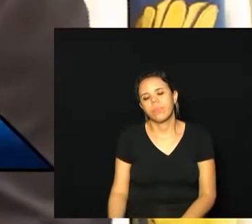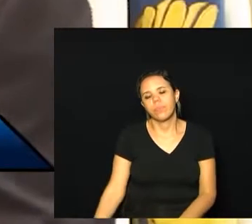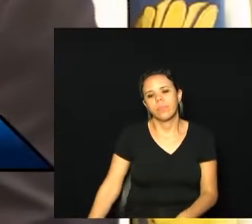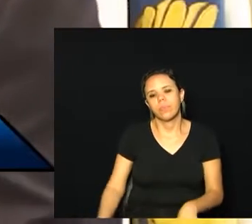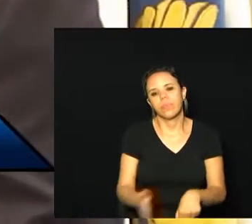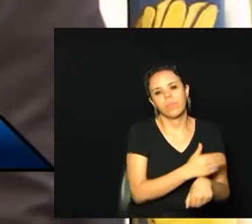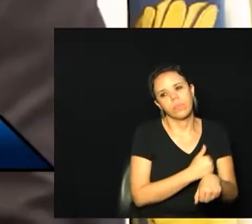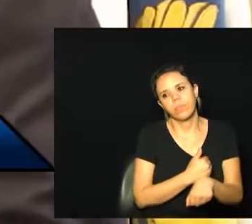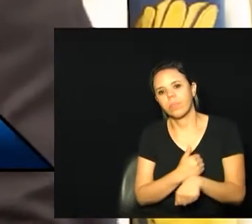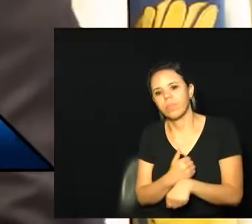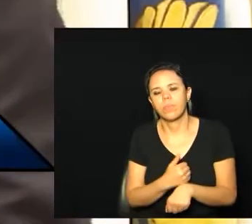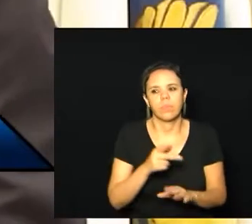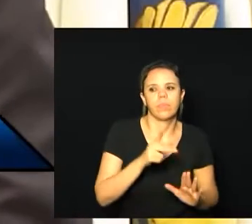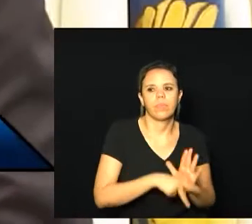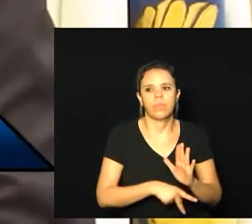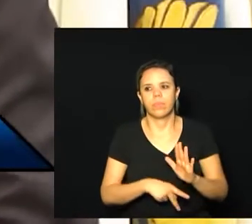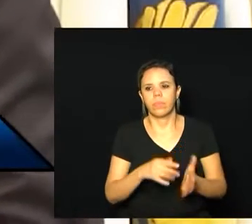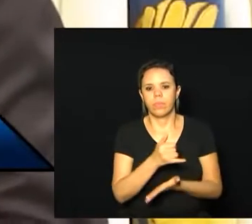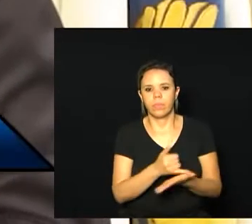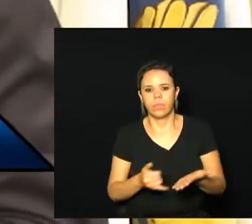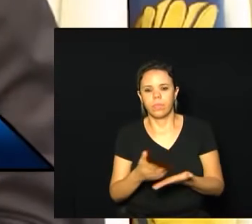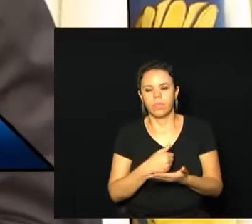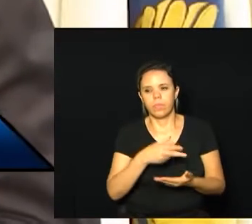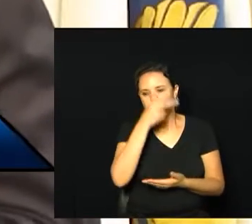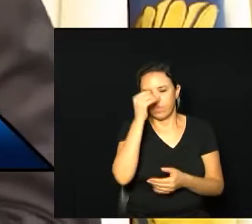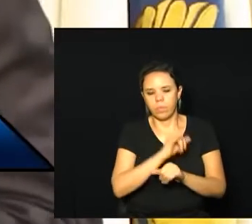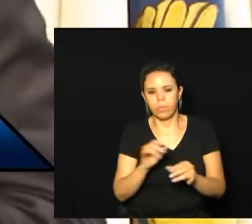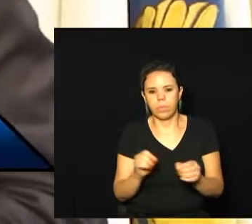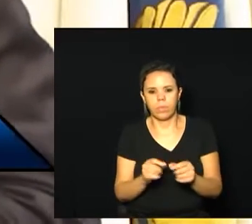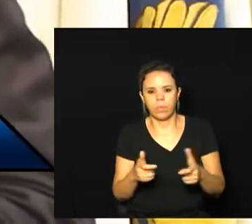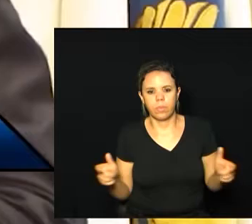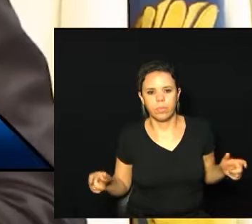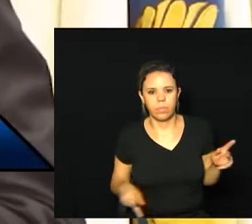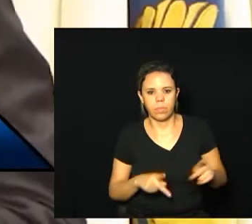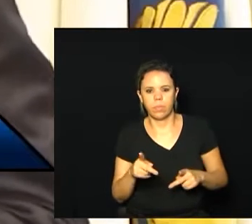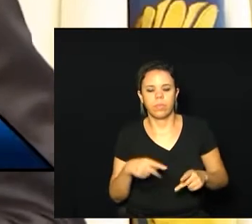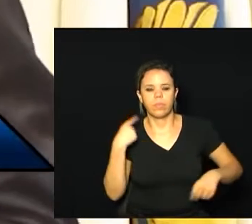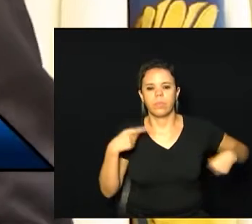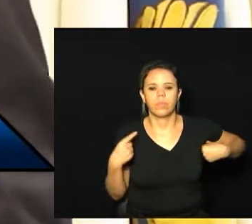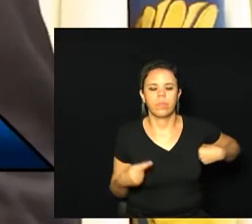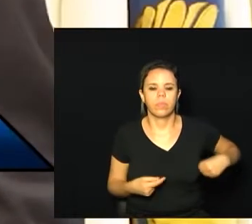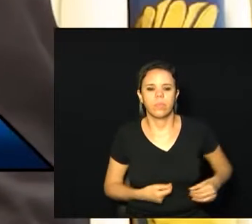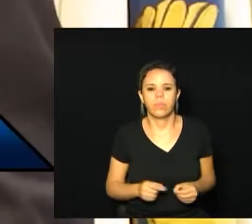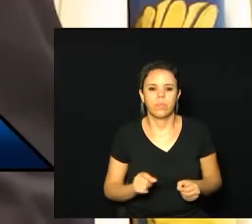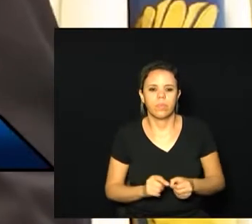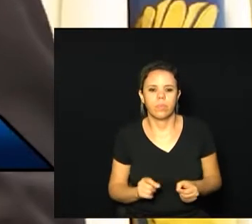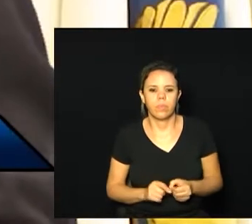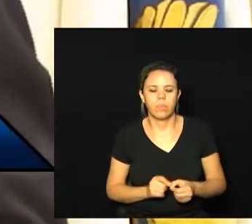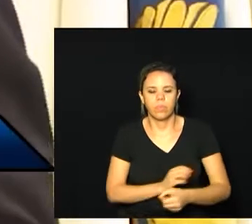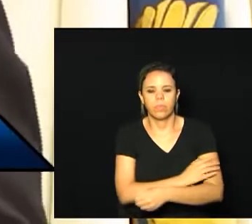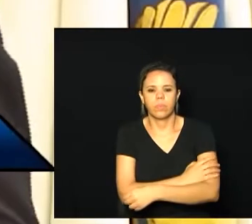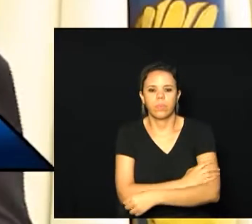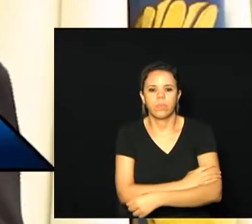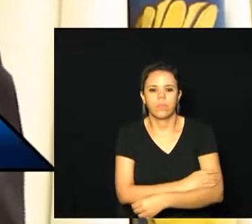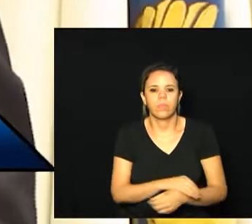anterior ao projeto do refis que o prefeito lançou, a maioria dos procuradores fizeram aí